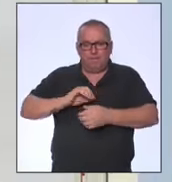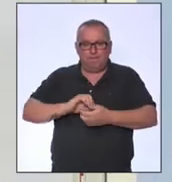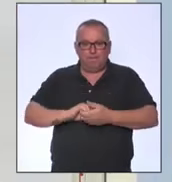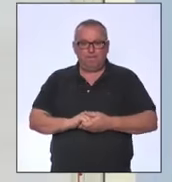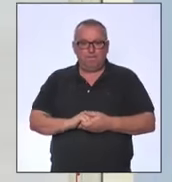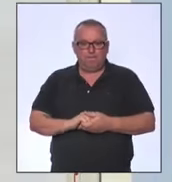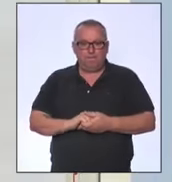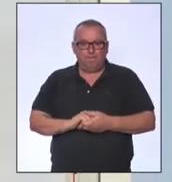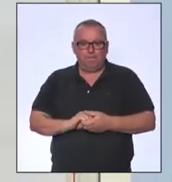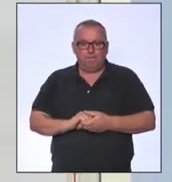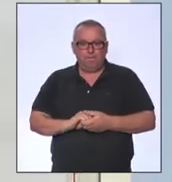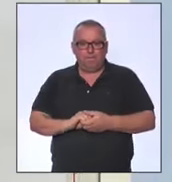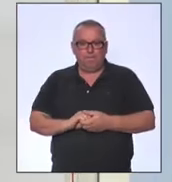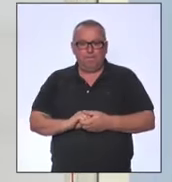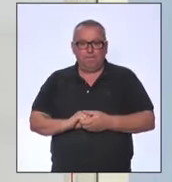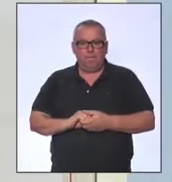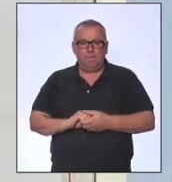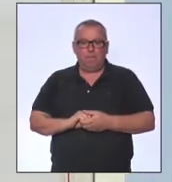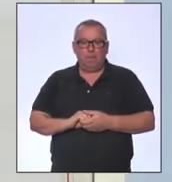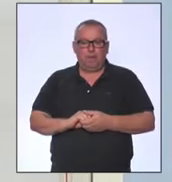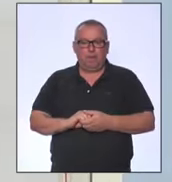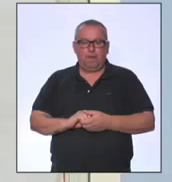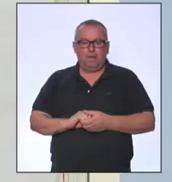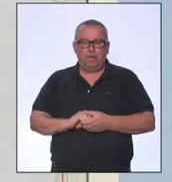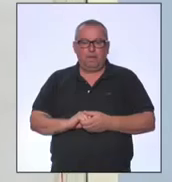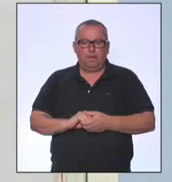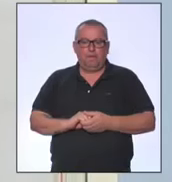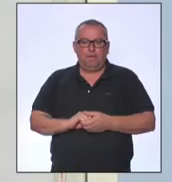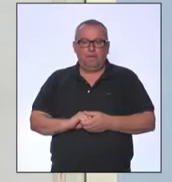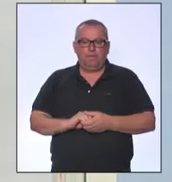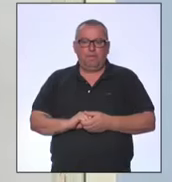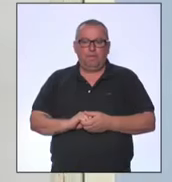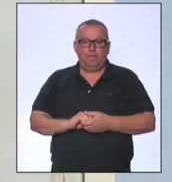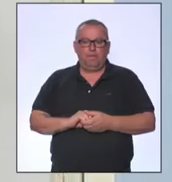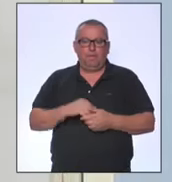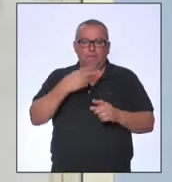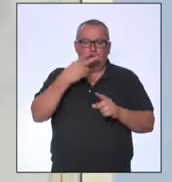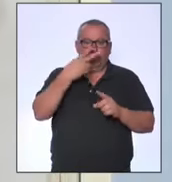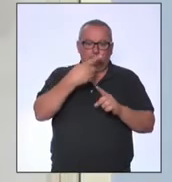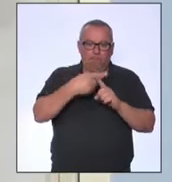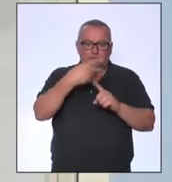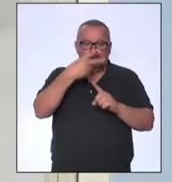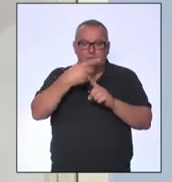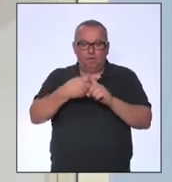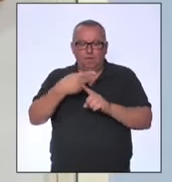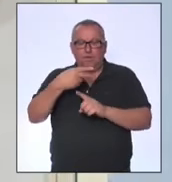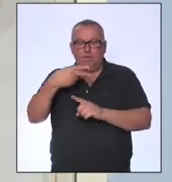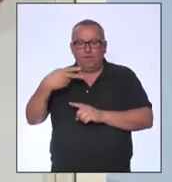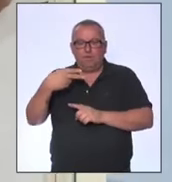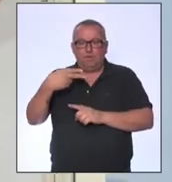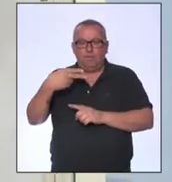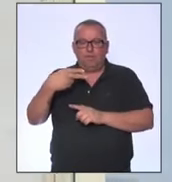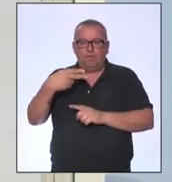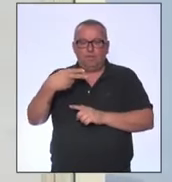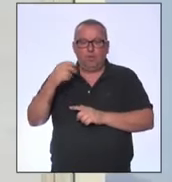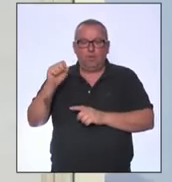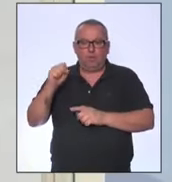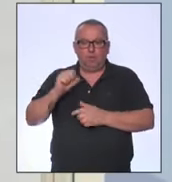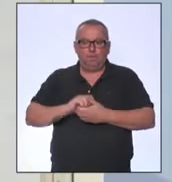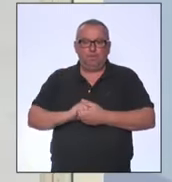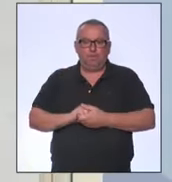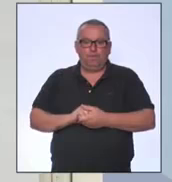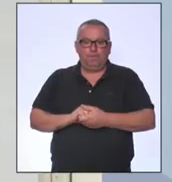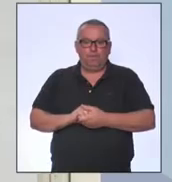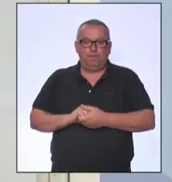dar 1. Bom, a segunda, perdão, a terceira. 2 vezes 2 vezes 2, que é igual a